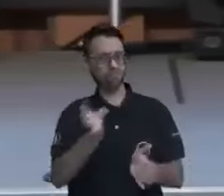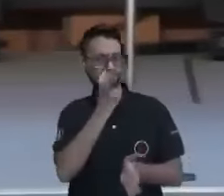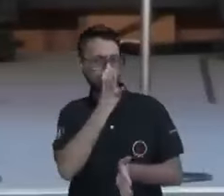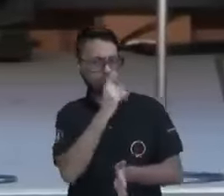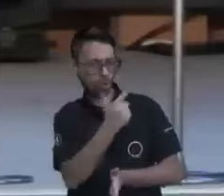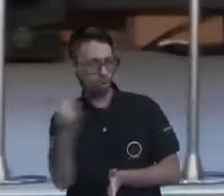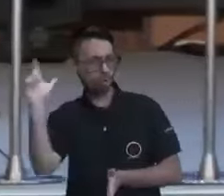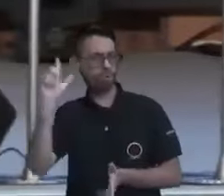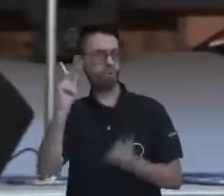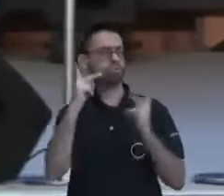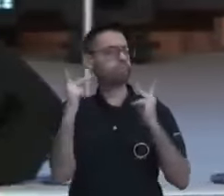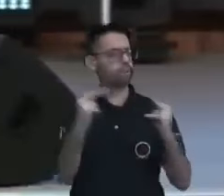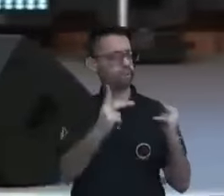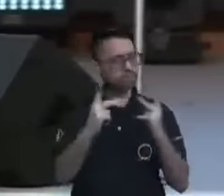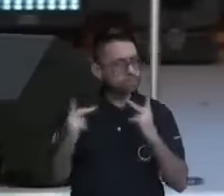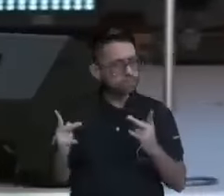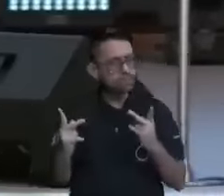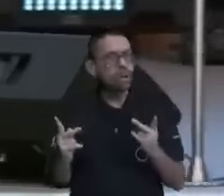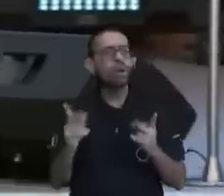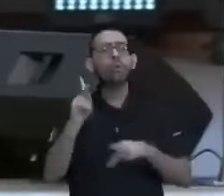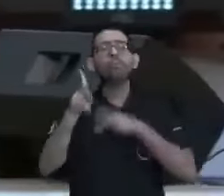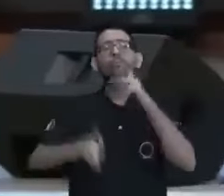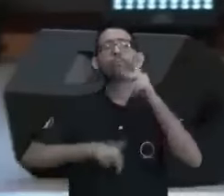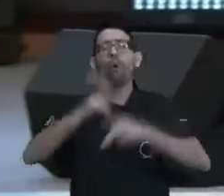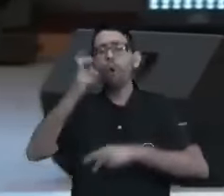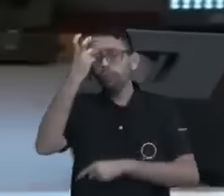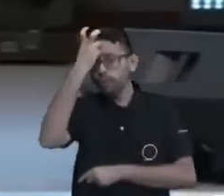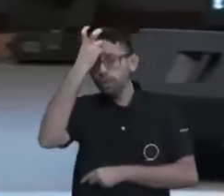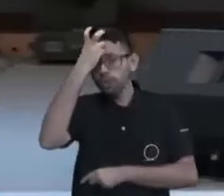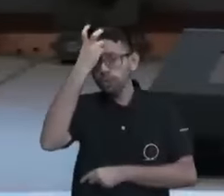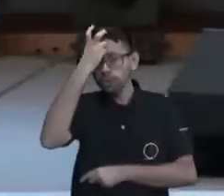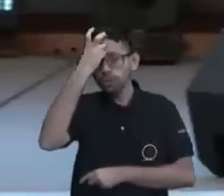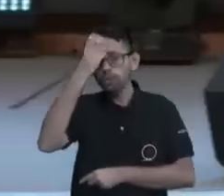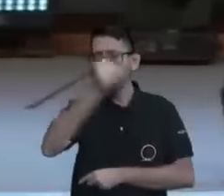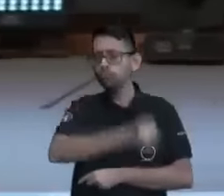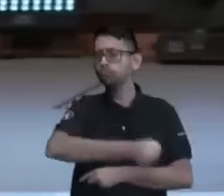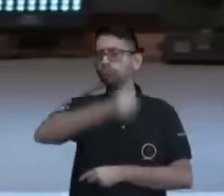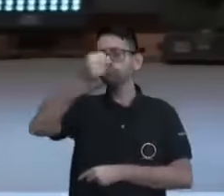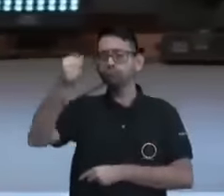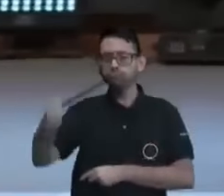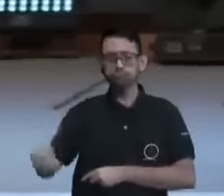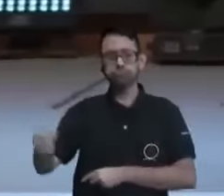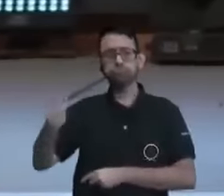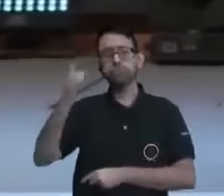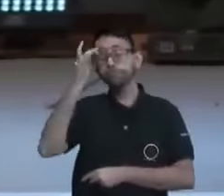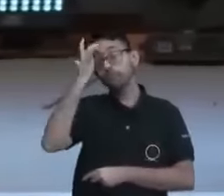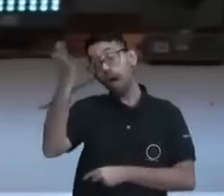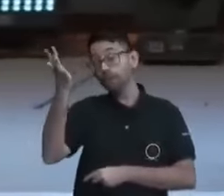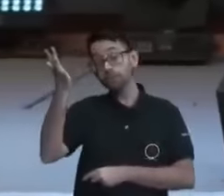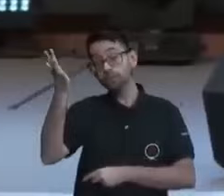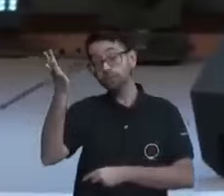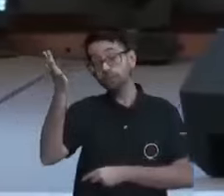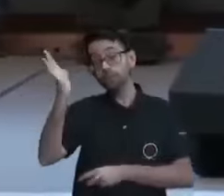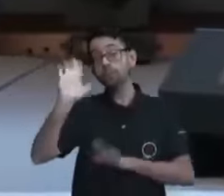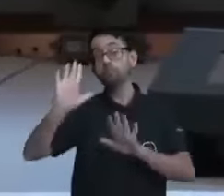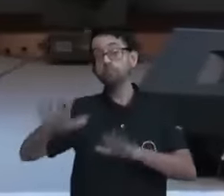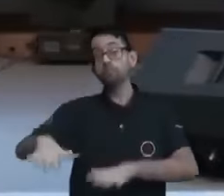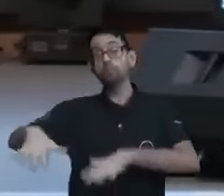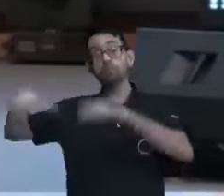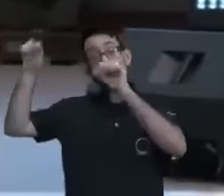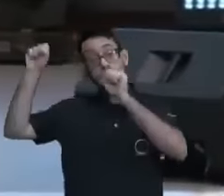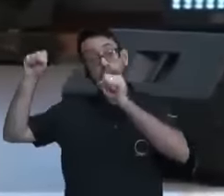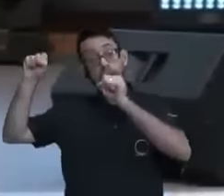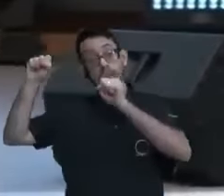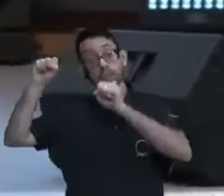tirar o povo do Egito foi moleza para Deus é só descer o seu poder mandou prago pau cantou em cima dos